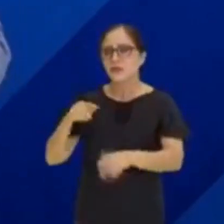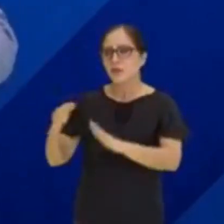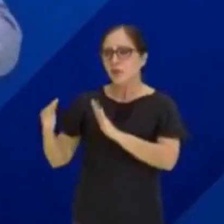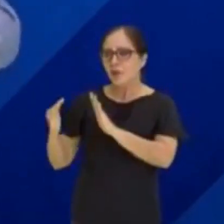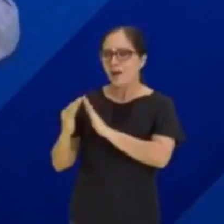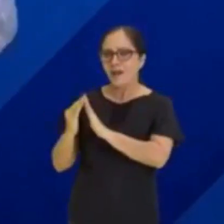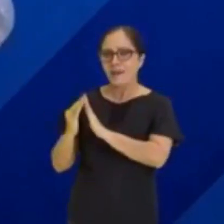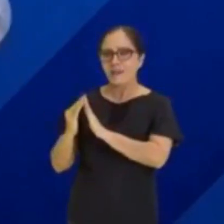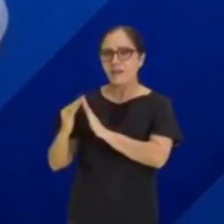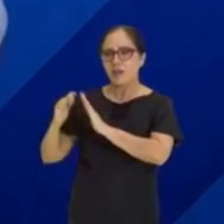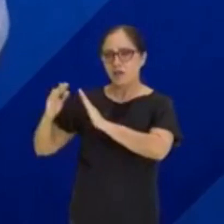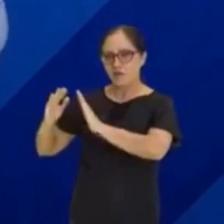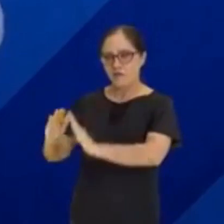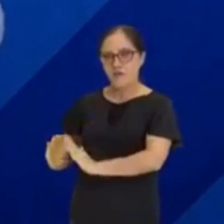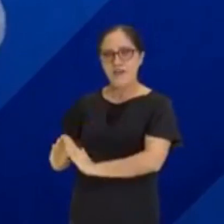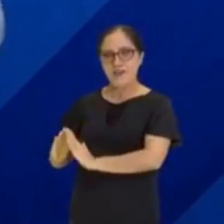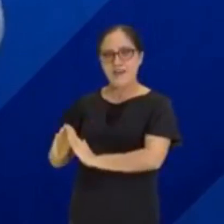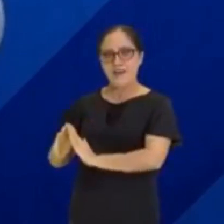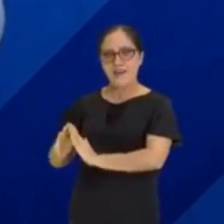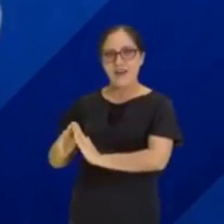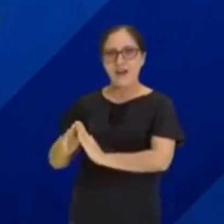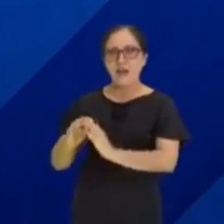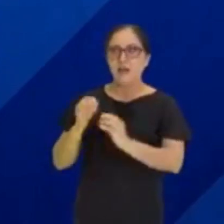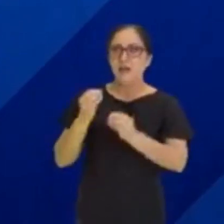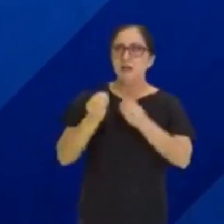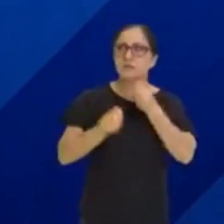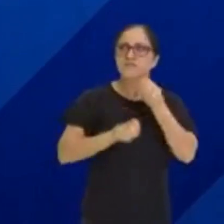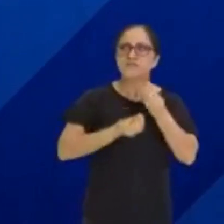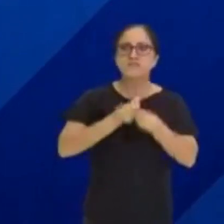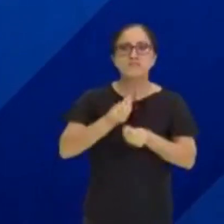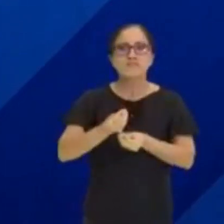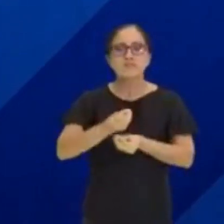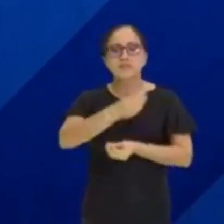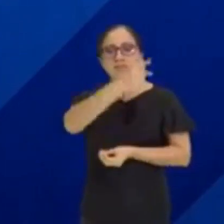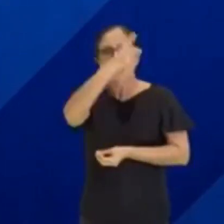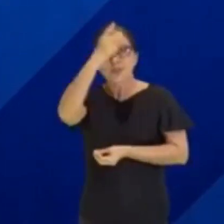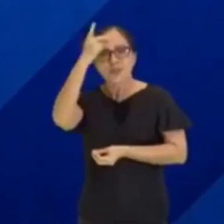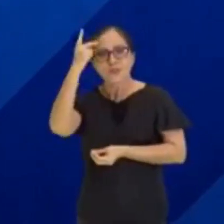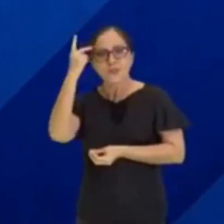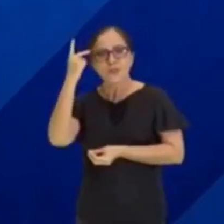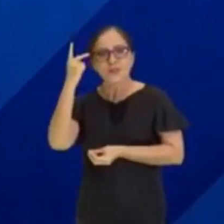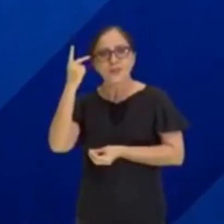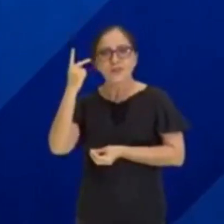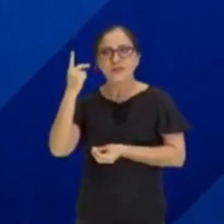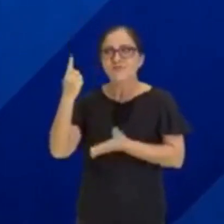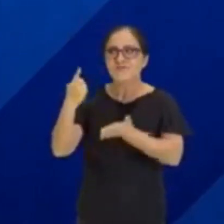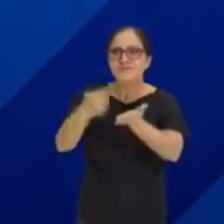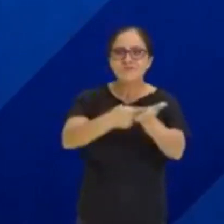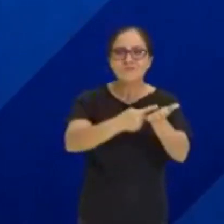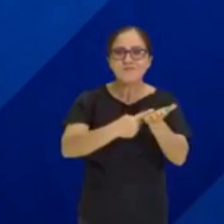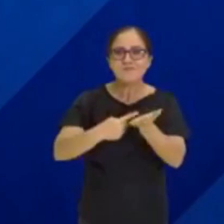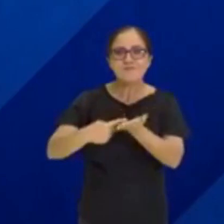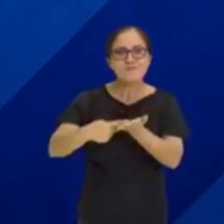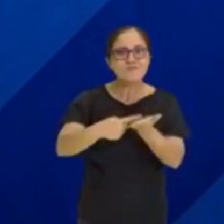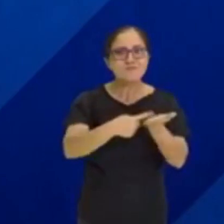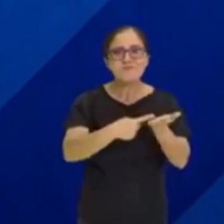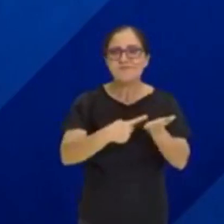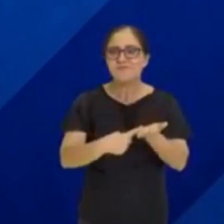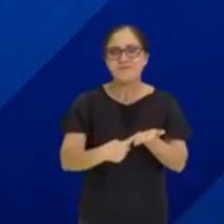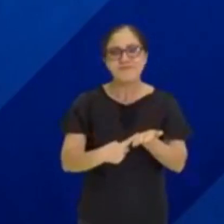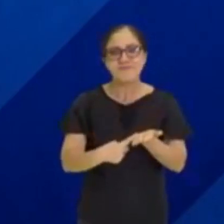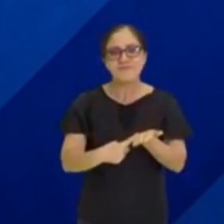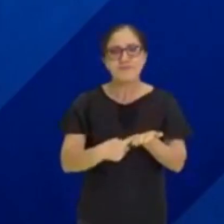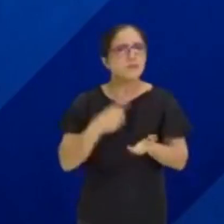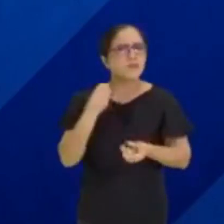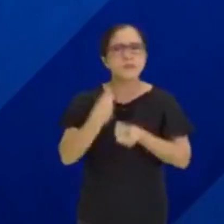naquele dia foi como se as pessoas tivessem combinado. Mas como as pessoas iriam